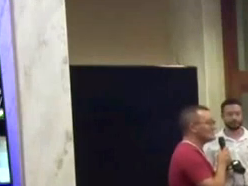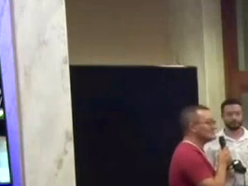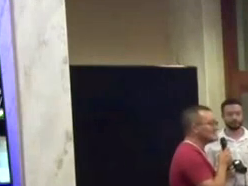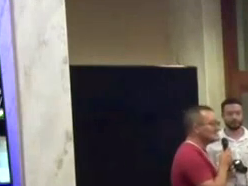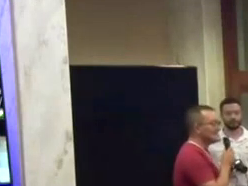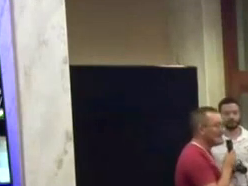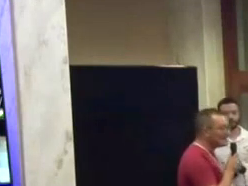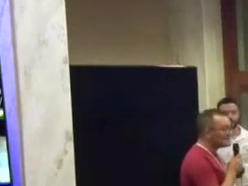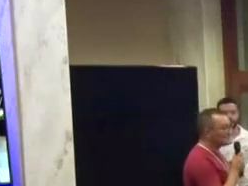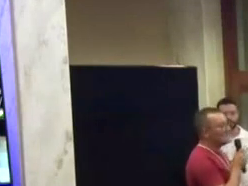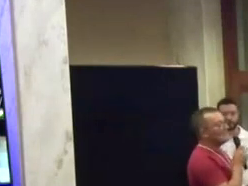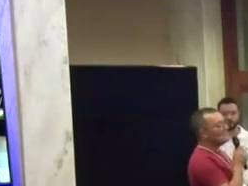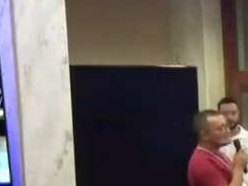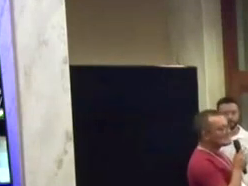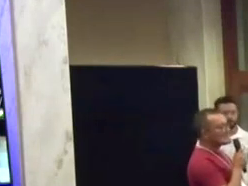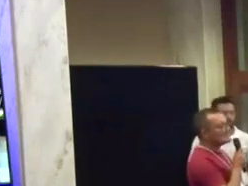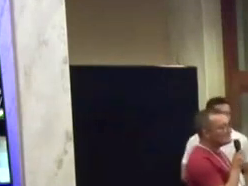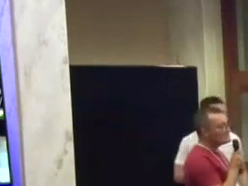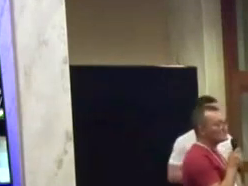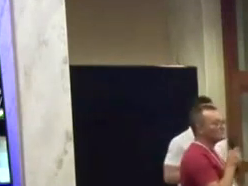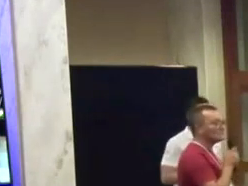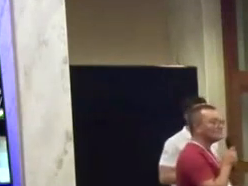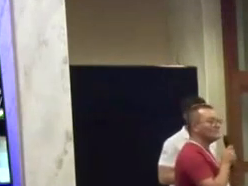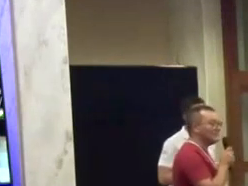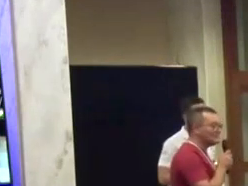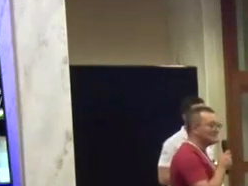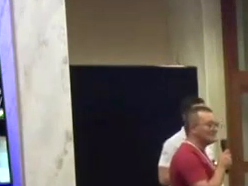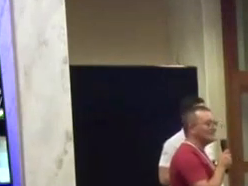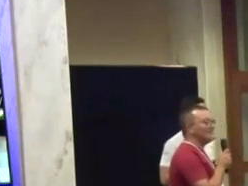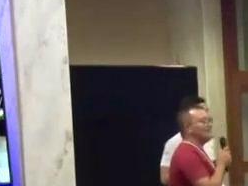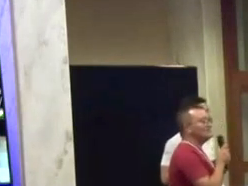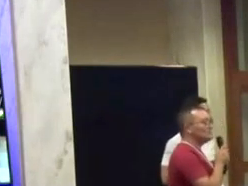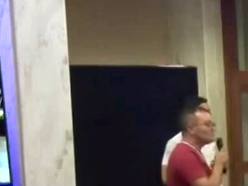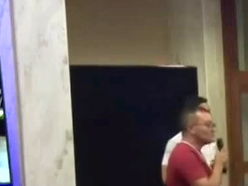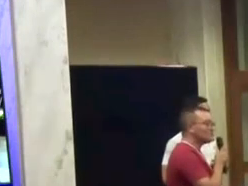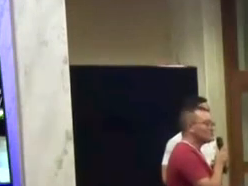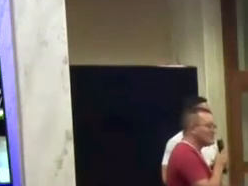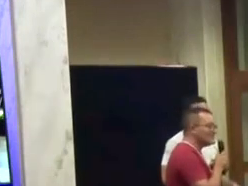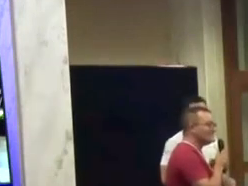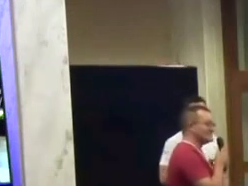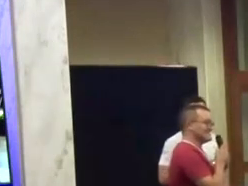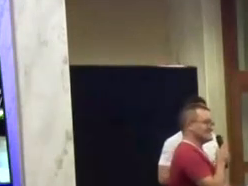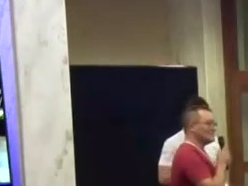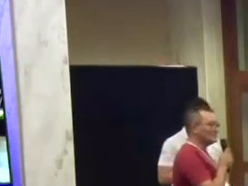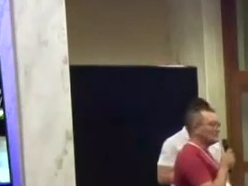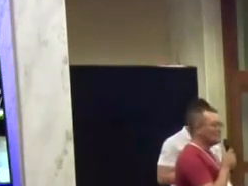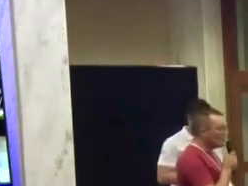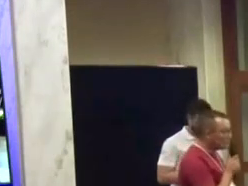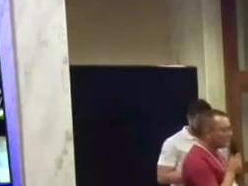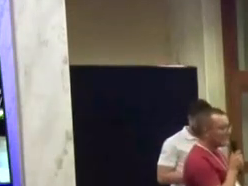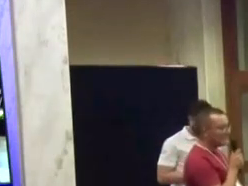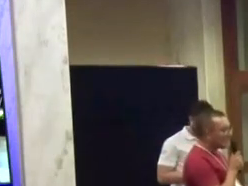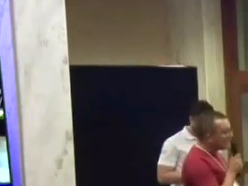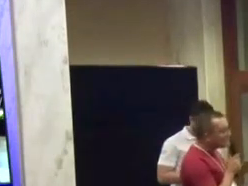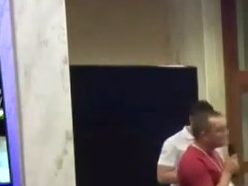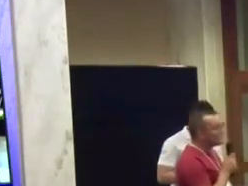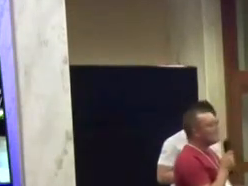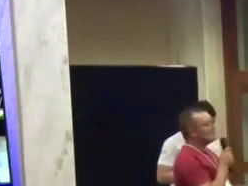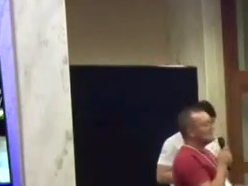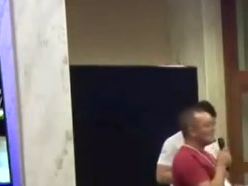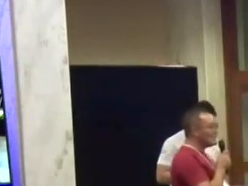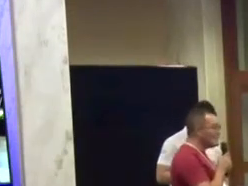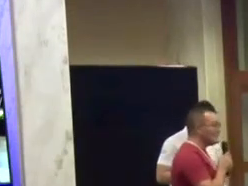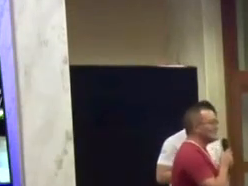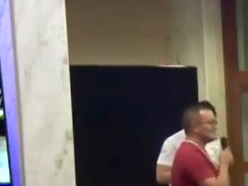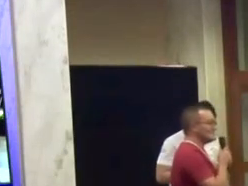estão sendo silenciados e esses alunos estão sendo vítima de um sistema de transporte muito precário,